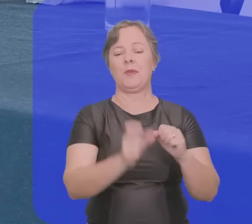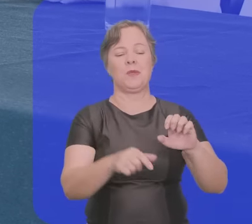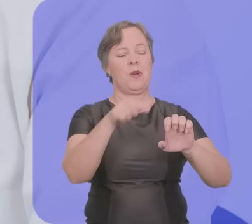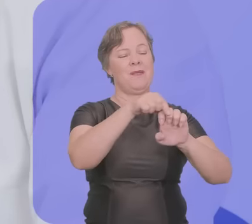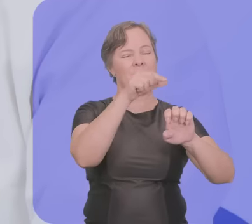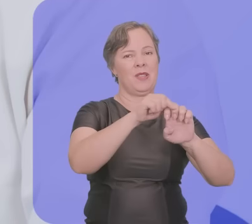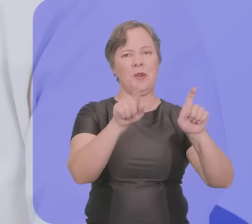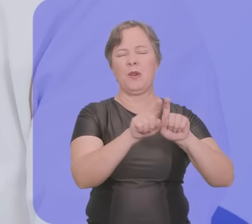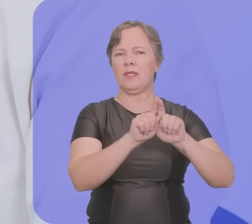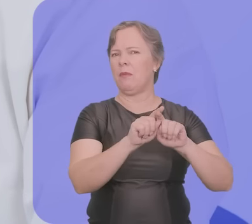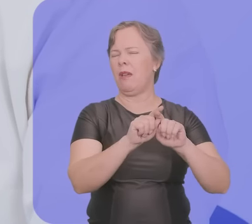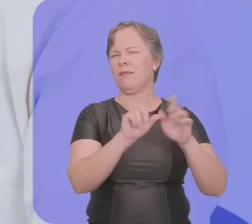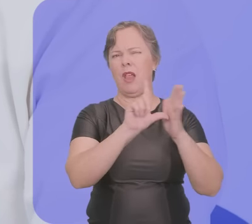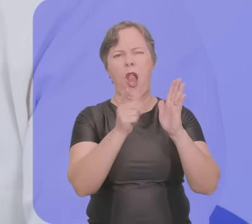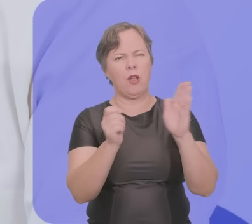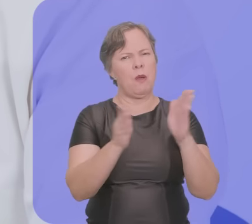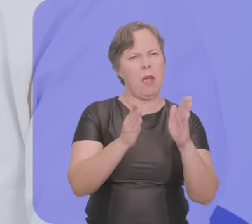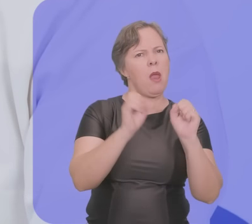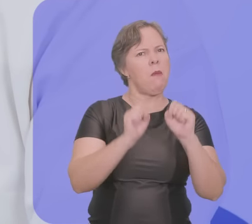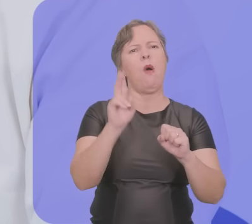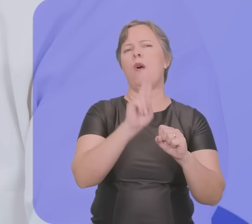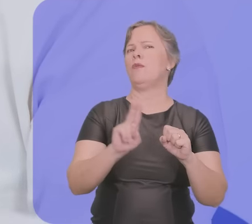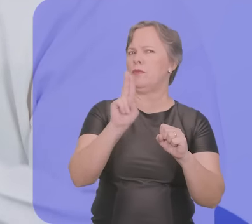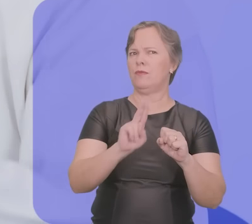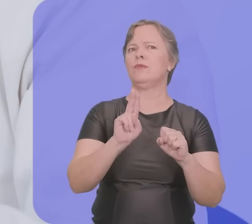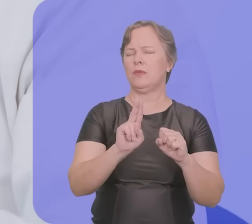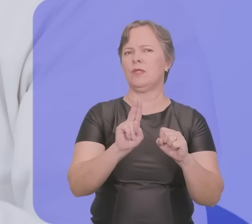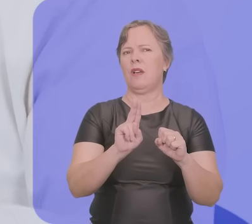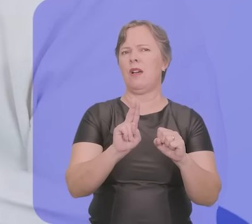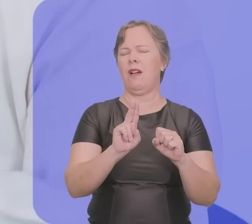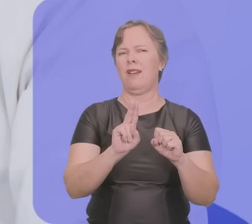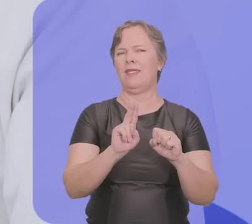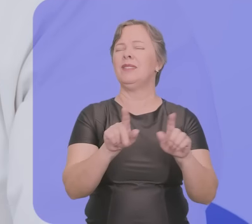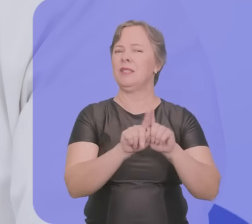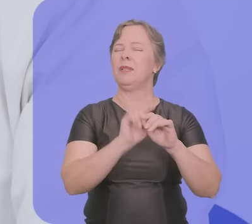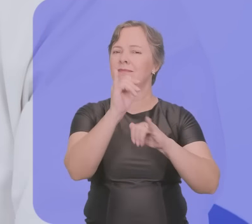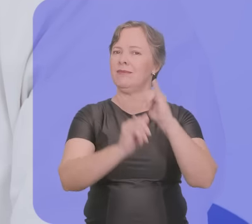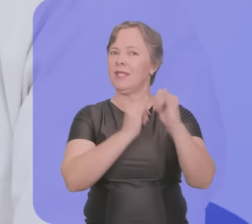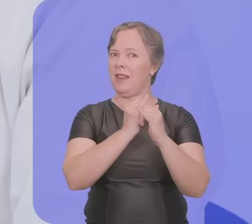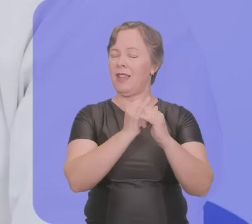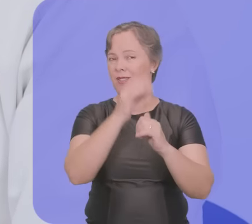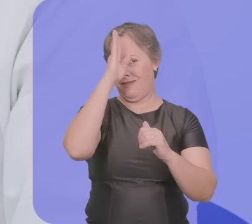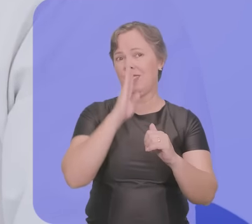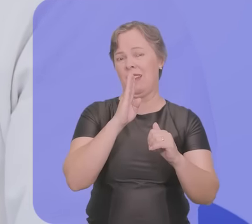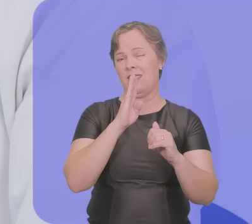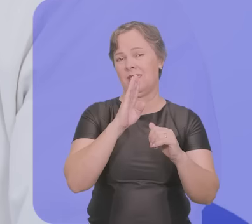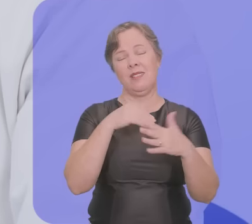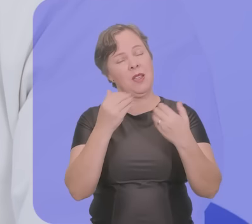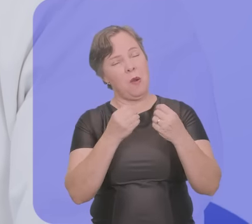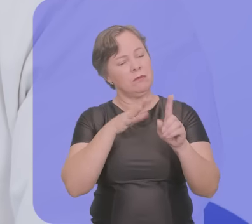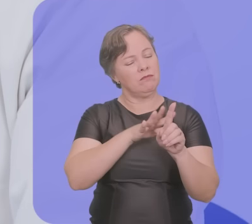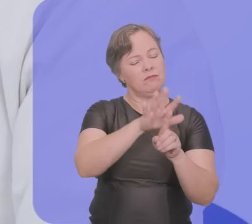empreendedor, comerciante, né, utilizar esses recursos mesmo na nuvem ainda de forma gratuita e na medida que